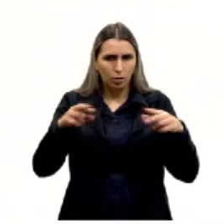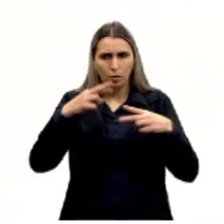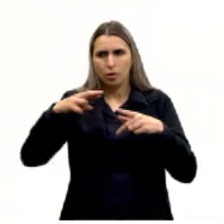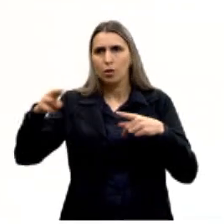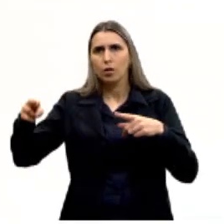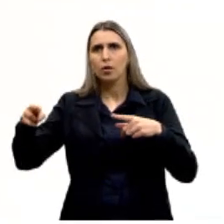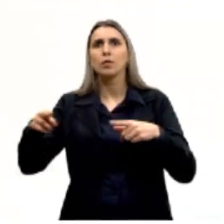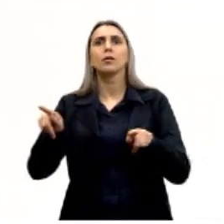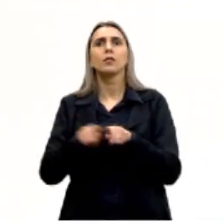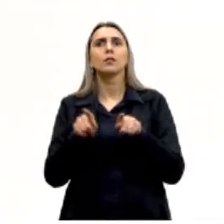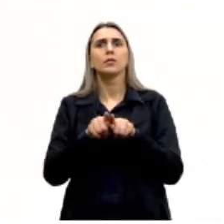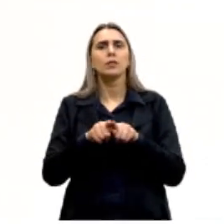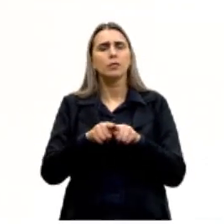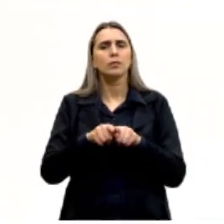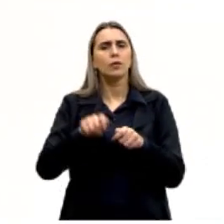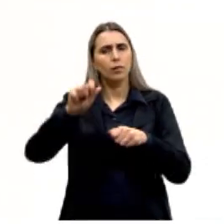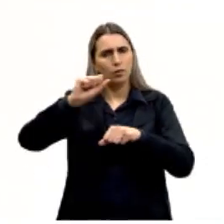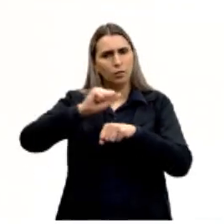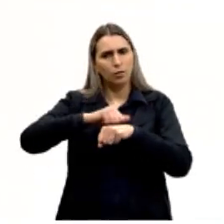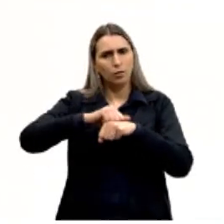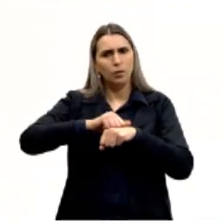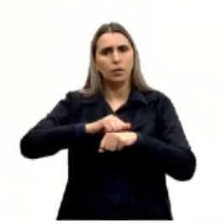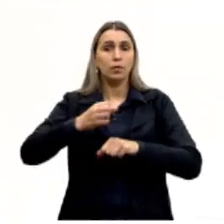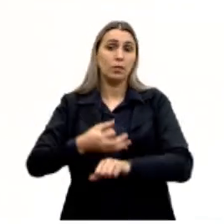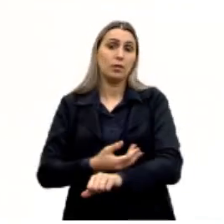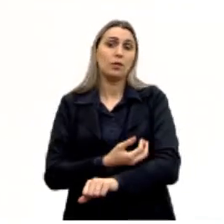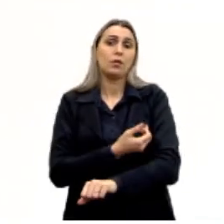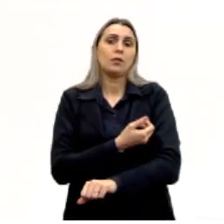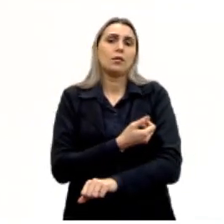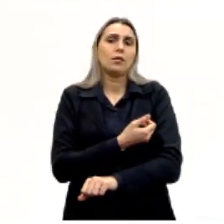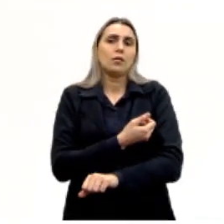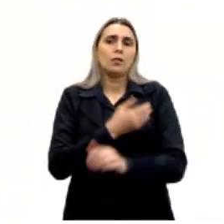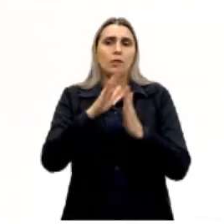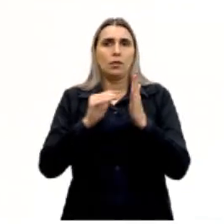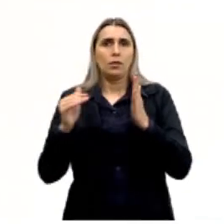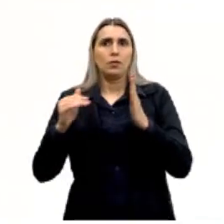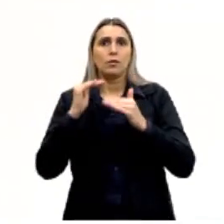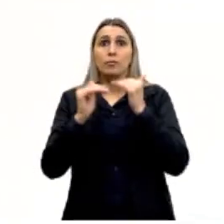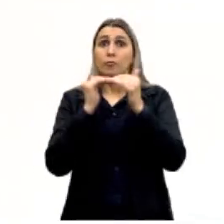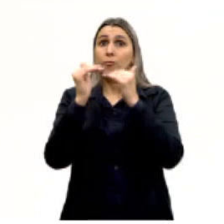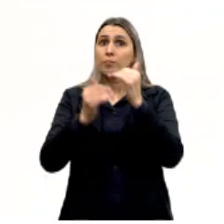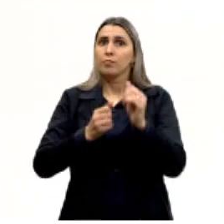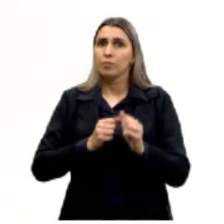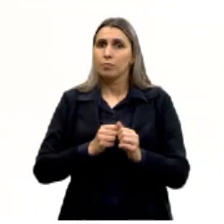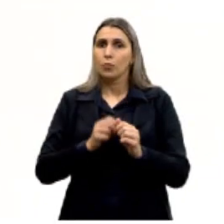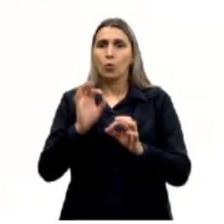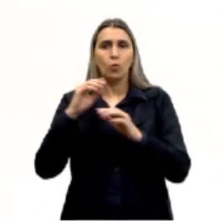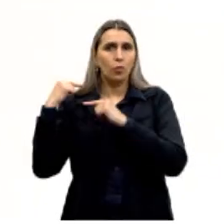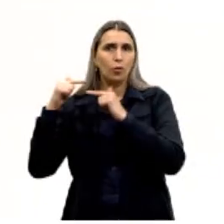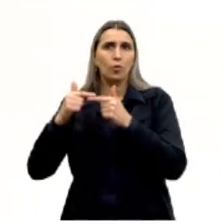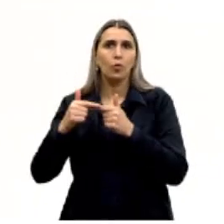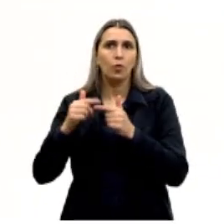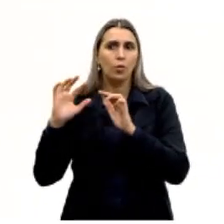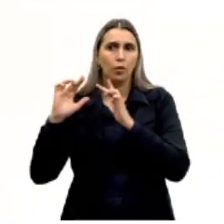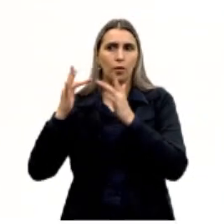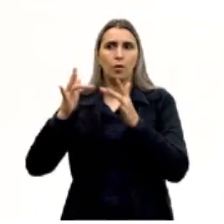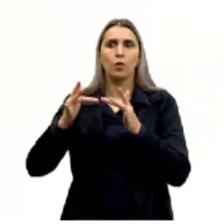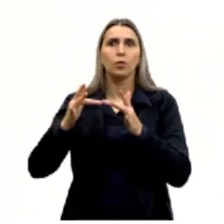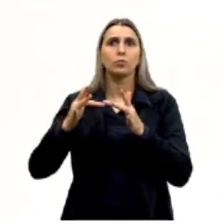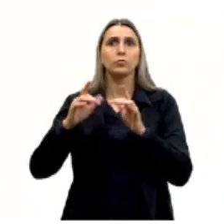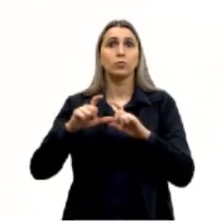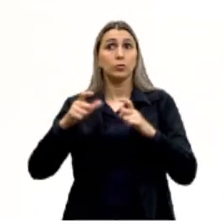adotados para concretização das emoções estéticas os processos clássicos dos grandes